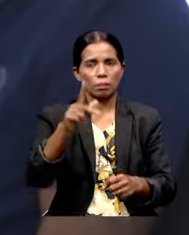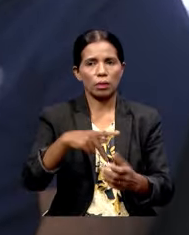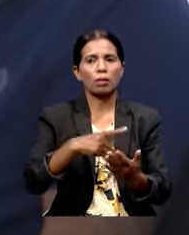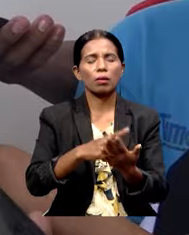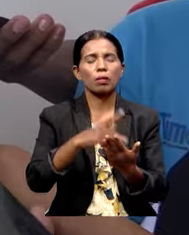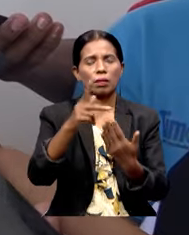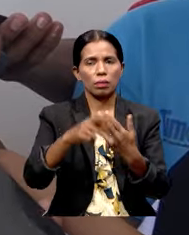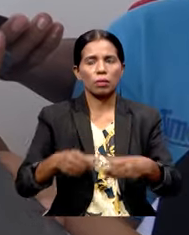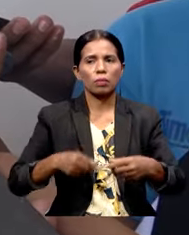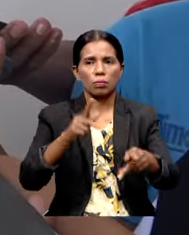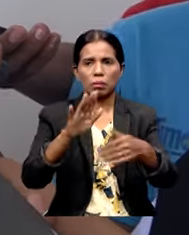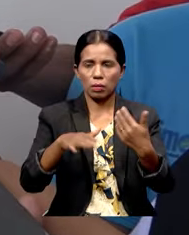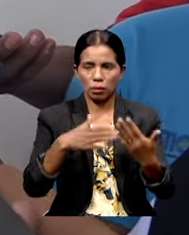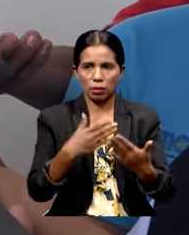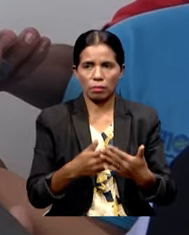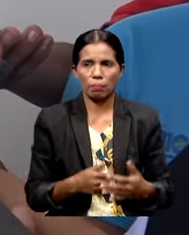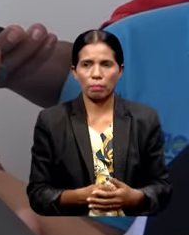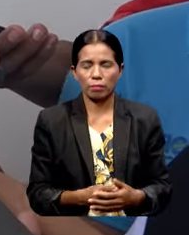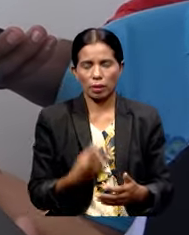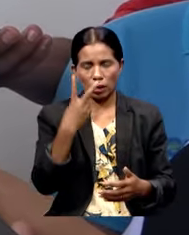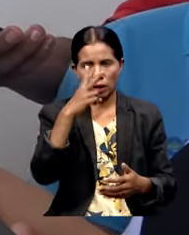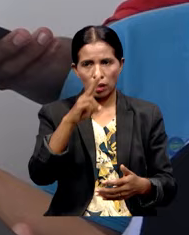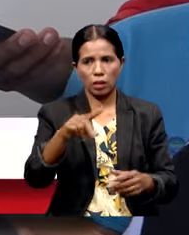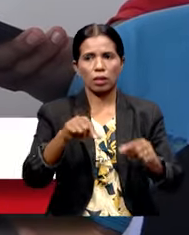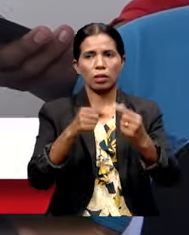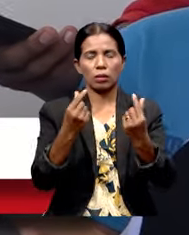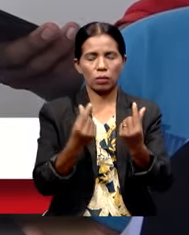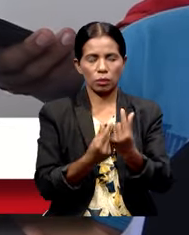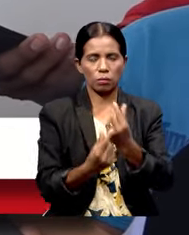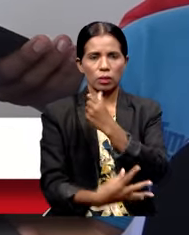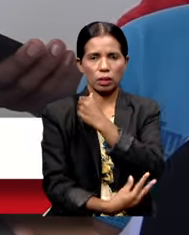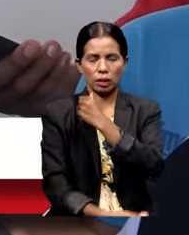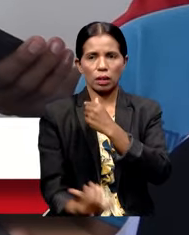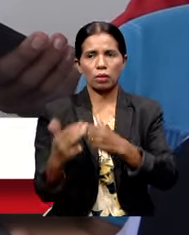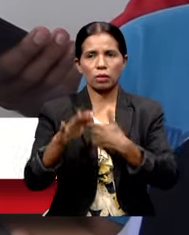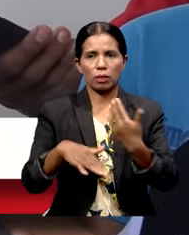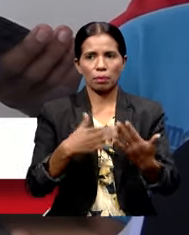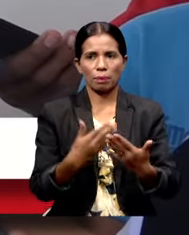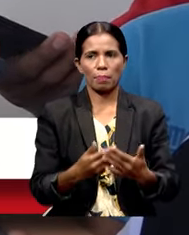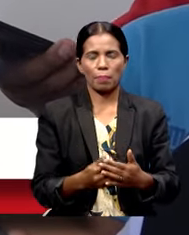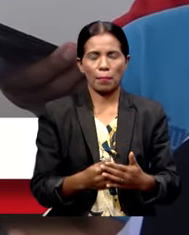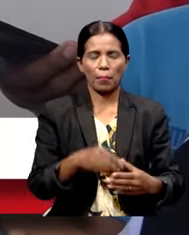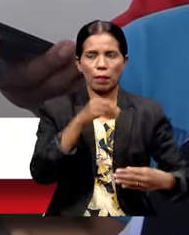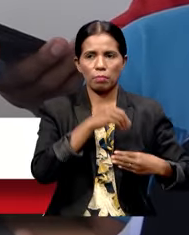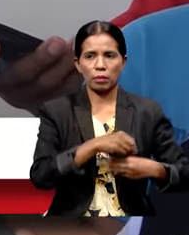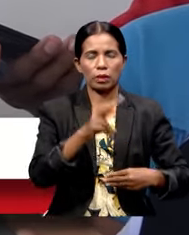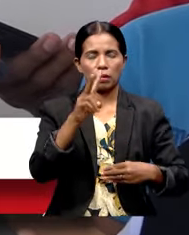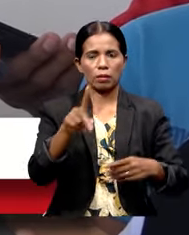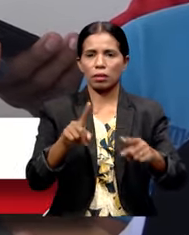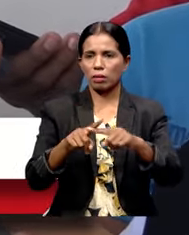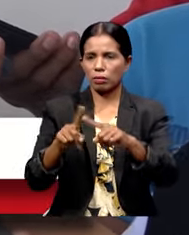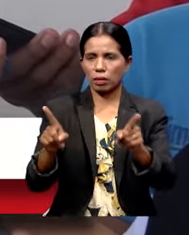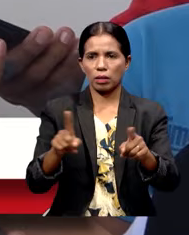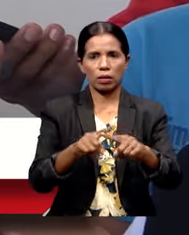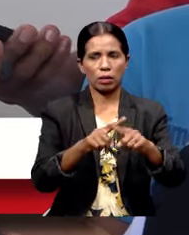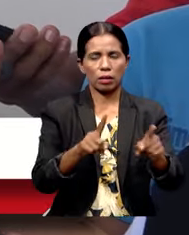ema hotu. Bolsa da Mãe Condicional hare eleba grupo vulnerável. Então, Bolsa da Mãe Ruané lá nessa.